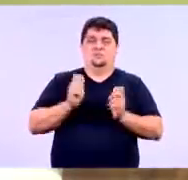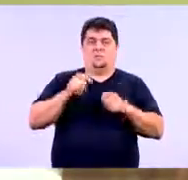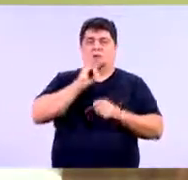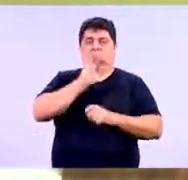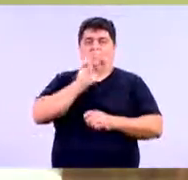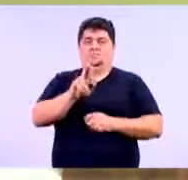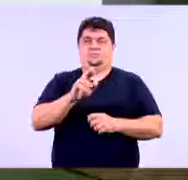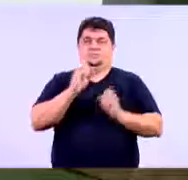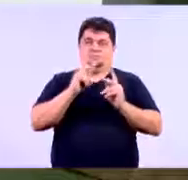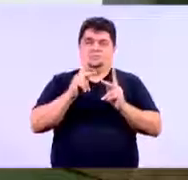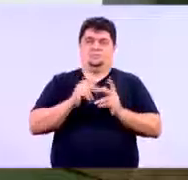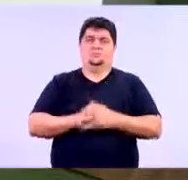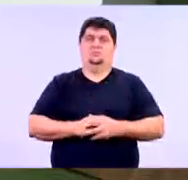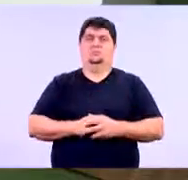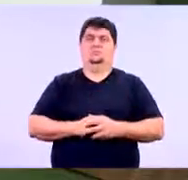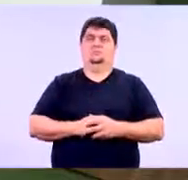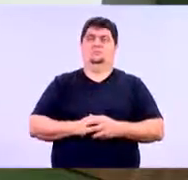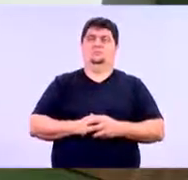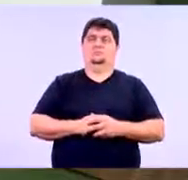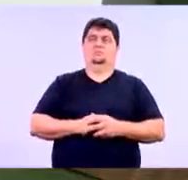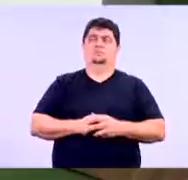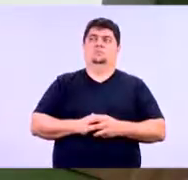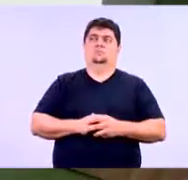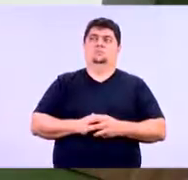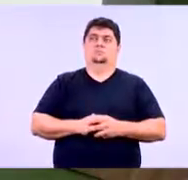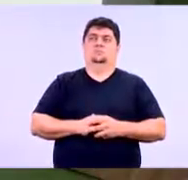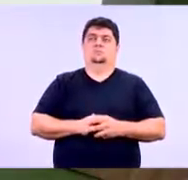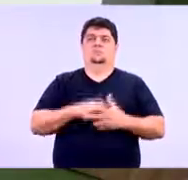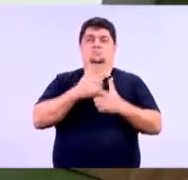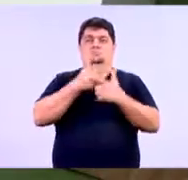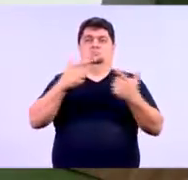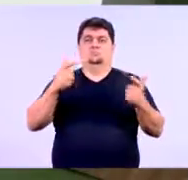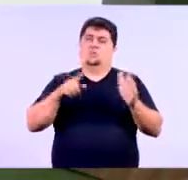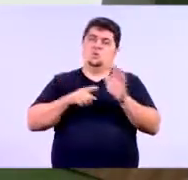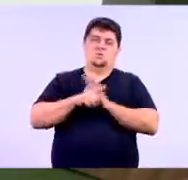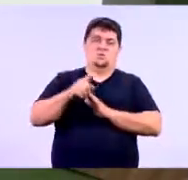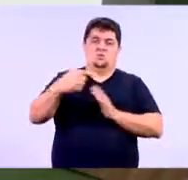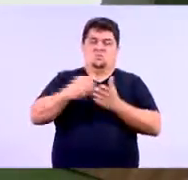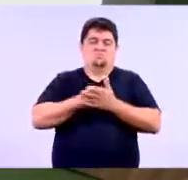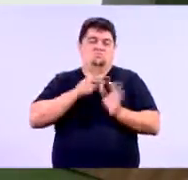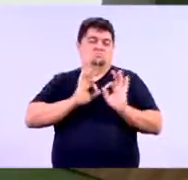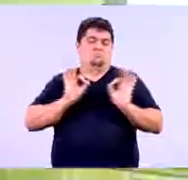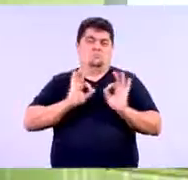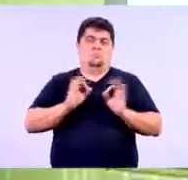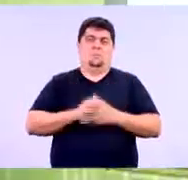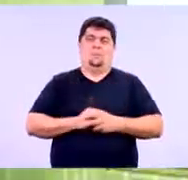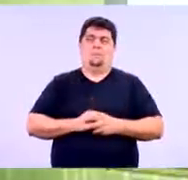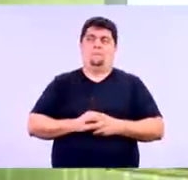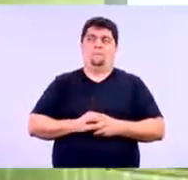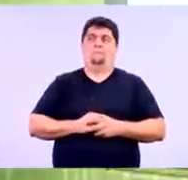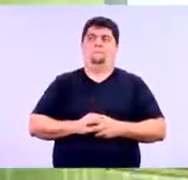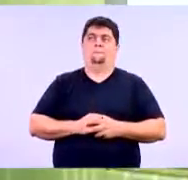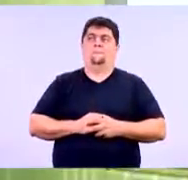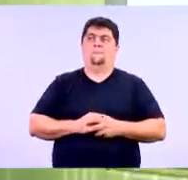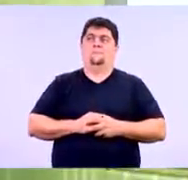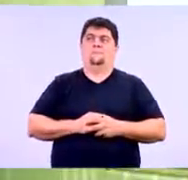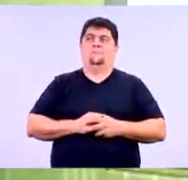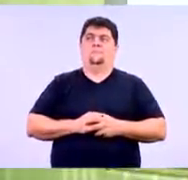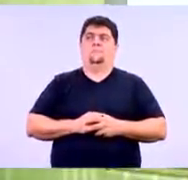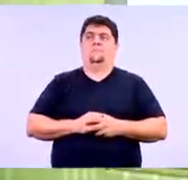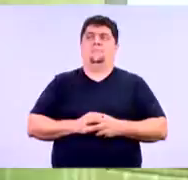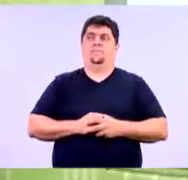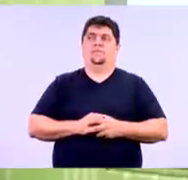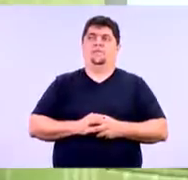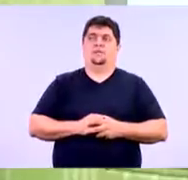pagam. Tá certo? Quanto mais, professor, não tem mais perguntas, o pessoal não se manifestou mais. Só acrescentar mais um pouco, professor,